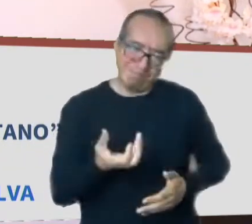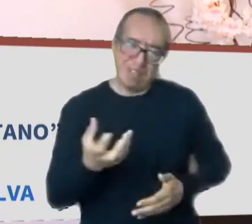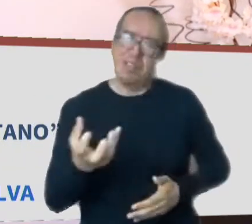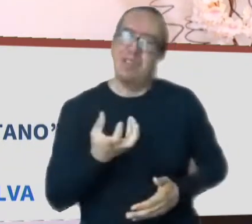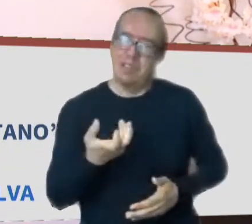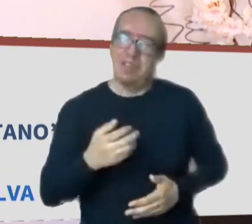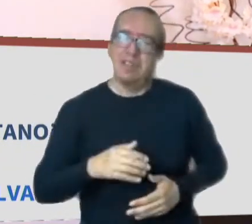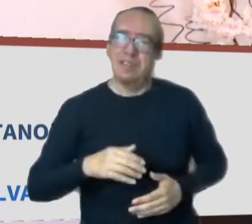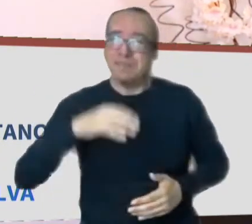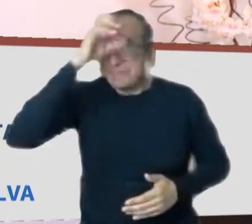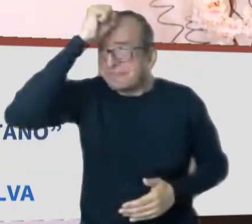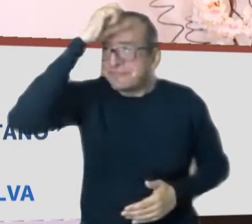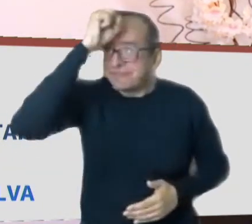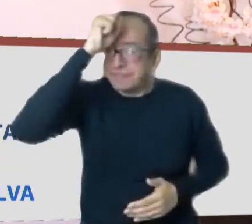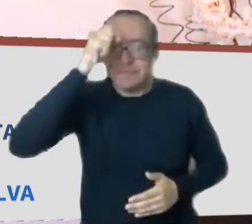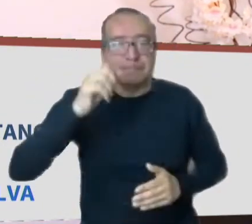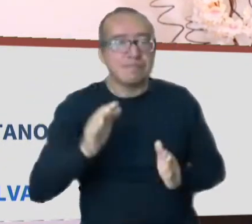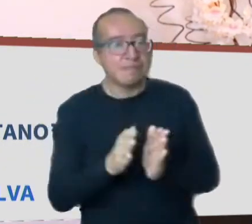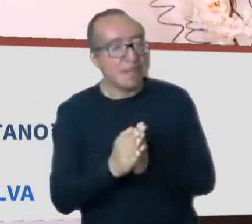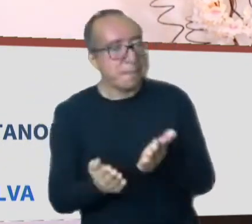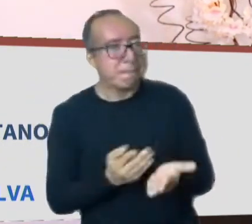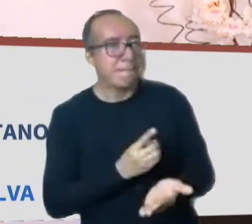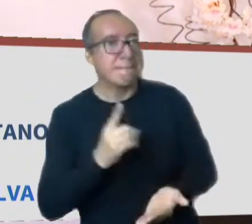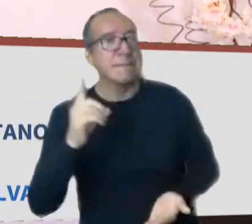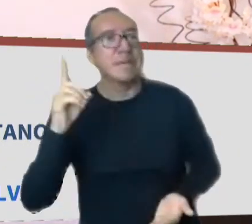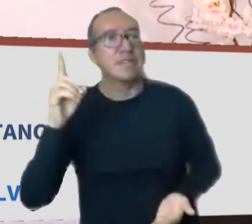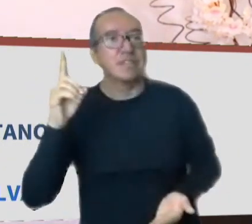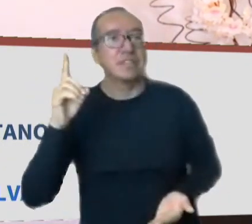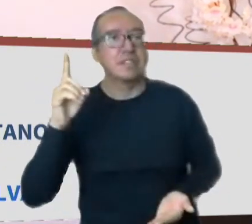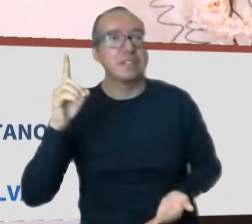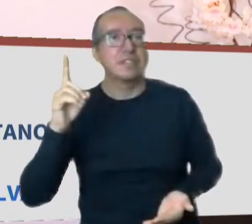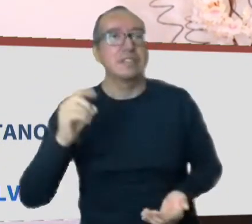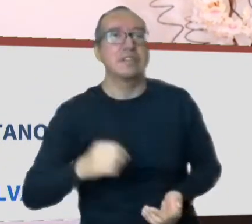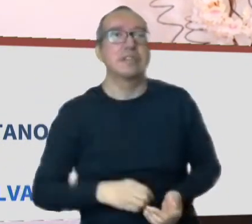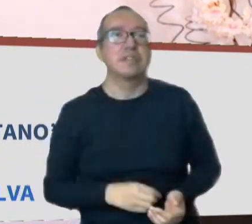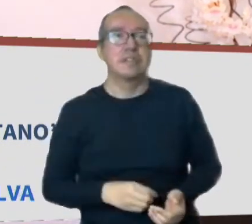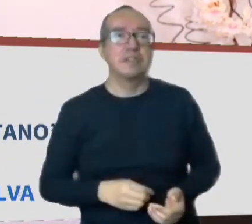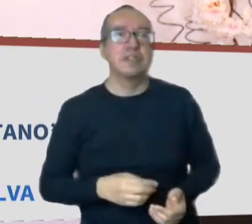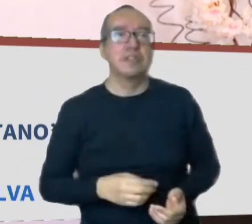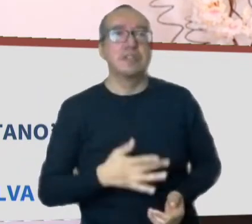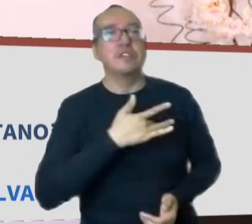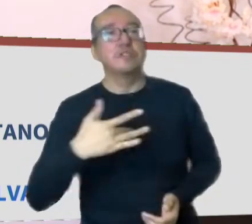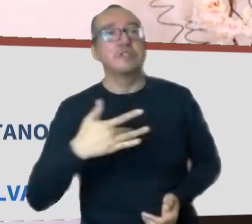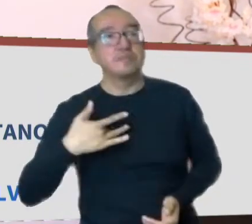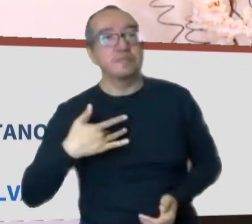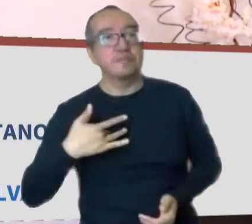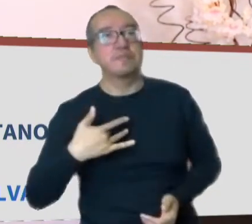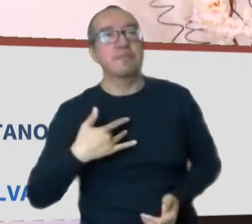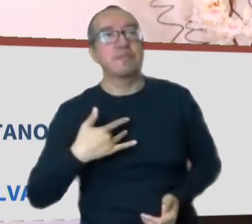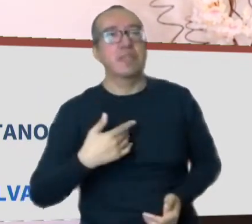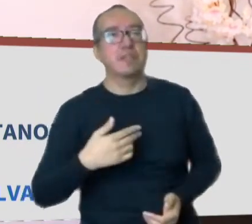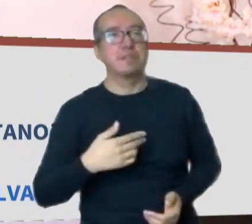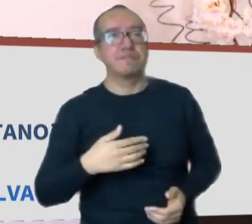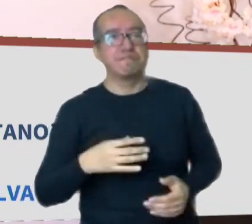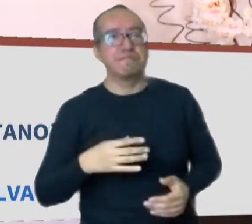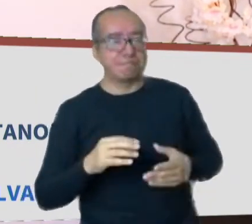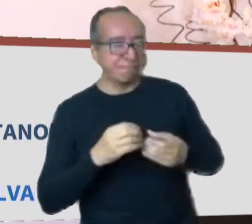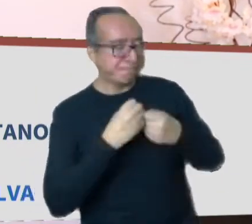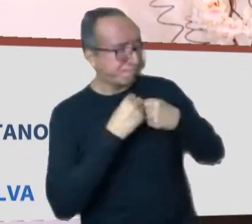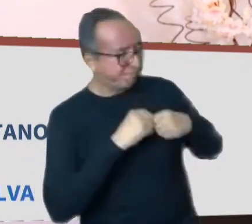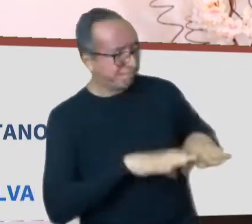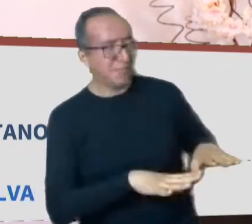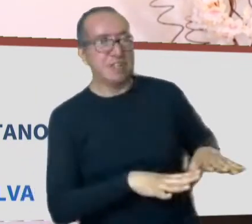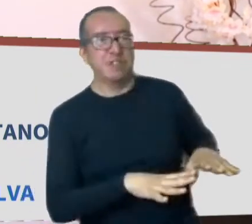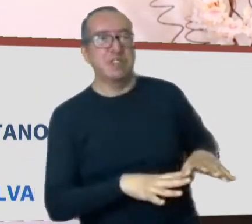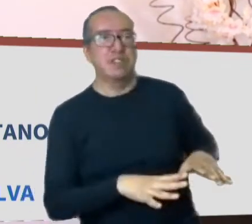boa alimentação, eles se libertam dos seus vícios, encontram a Cristo e são preparados para encontrar com Ele nas nuvens do céu.